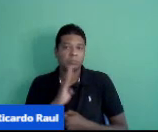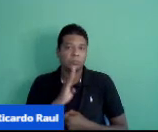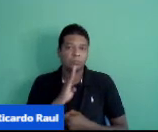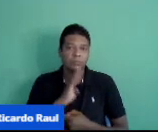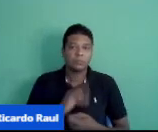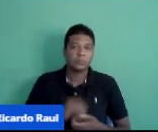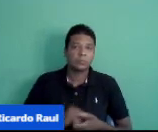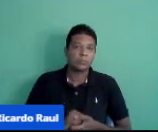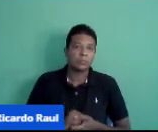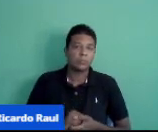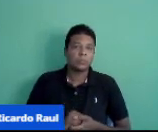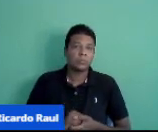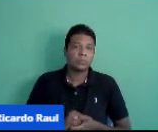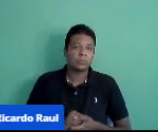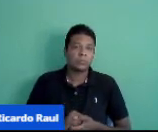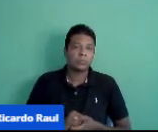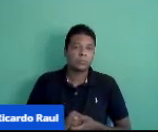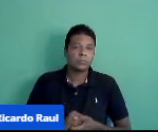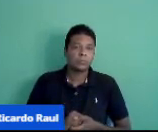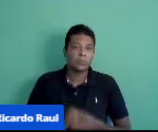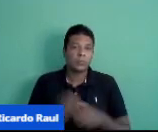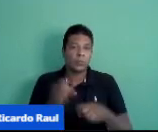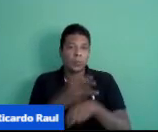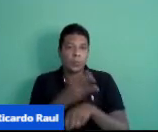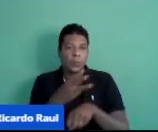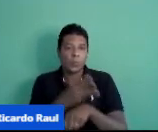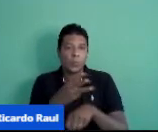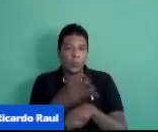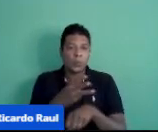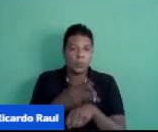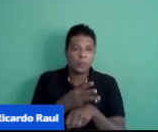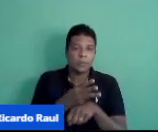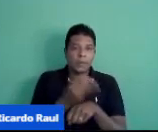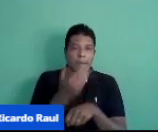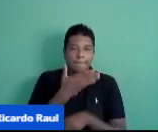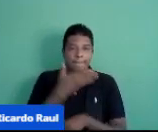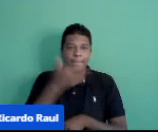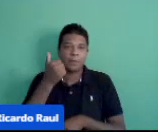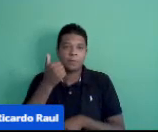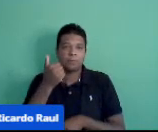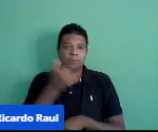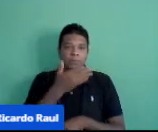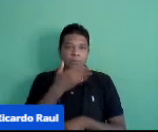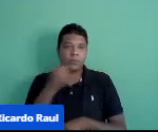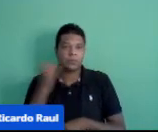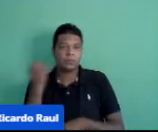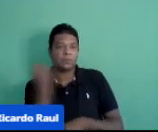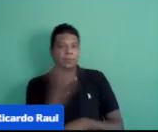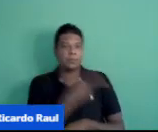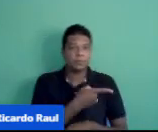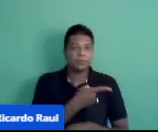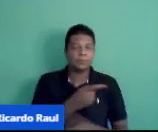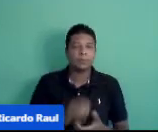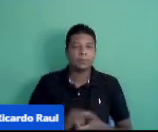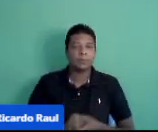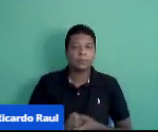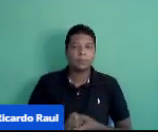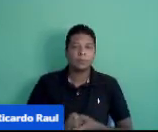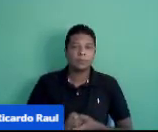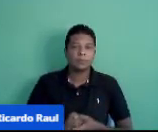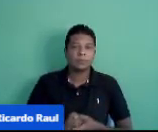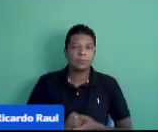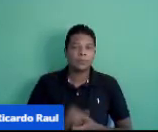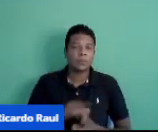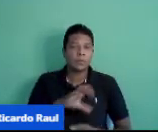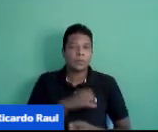principalmente que ele é um concorrente do WhatsApp, então, nesse sentido, eu acho ele mais vantajoso, né? Uma outra coisa que eu gosto